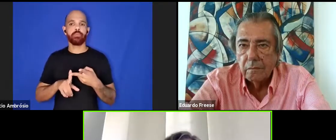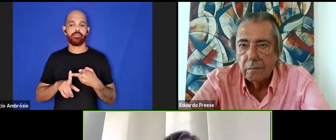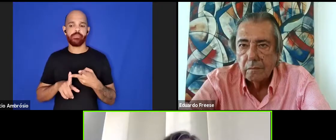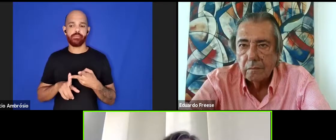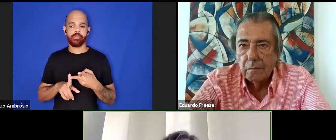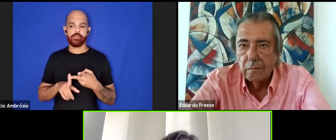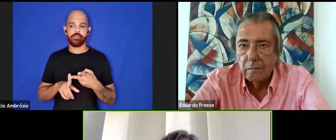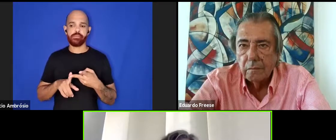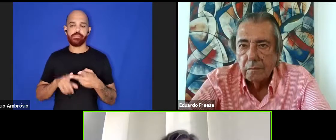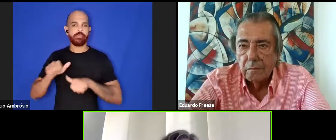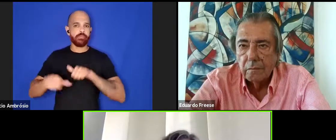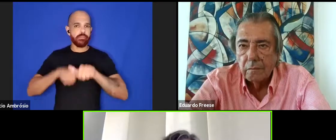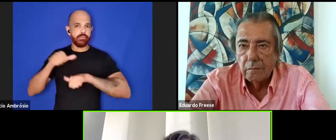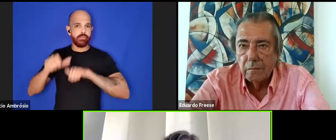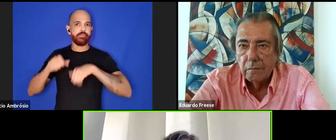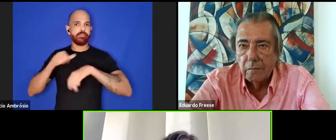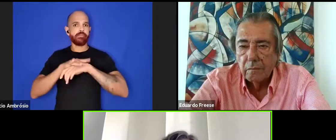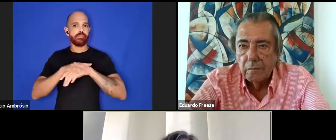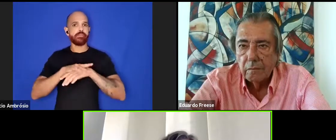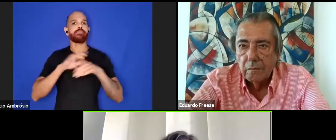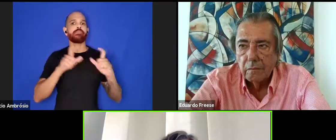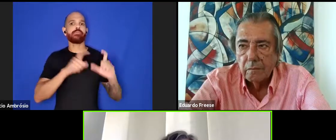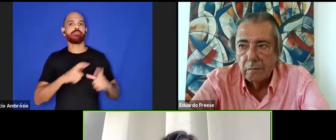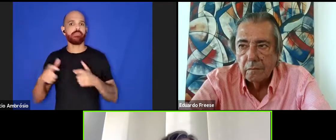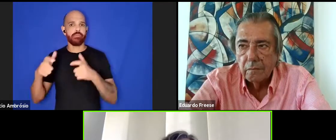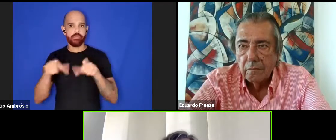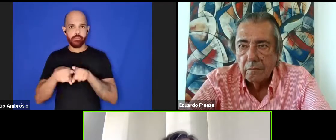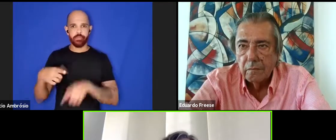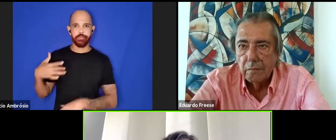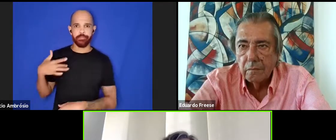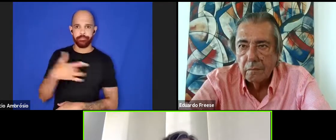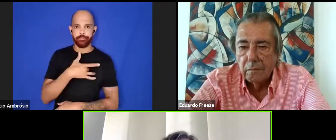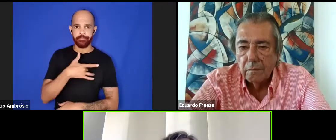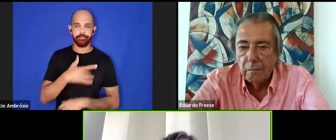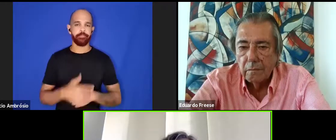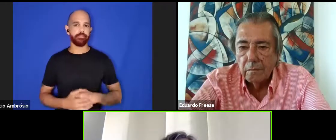transição epidemiológica, demográfica e sanitária.